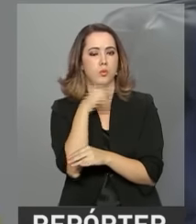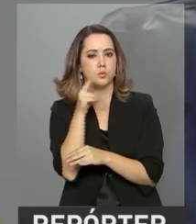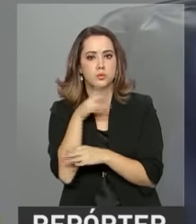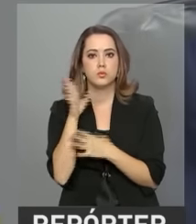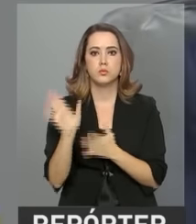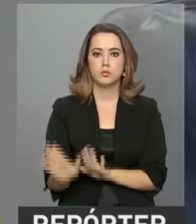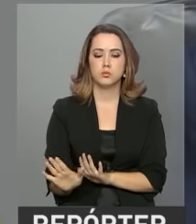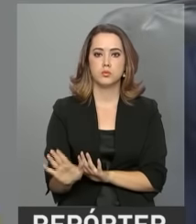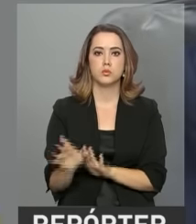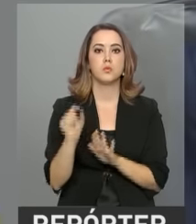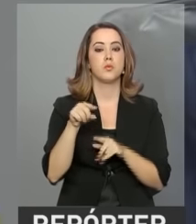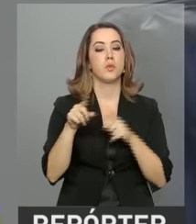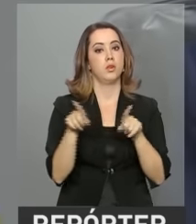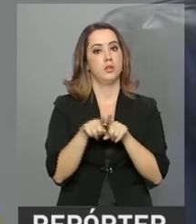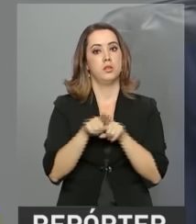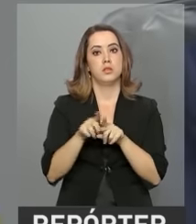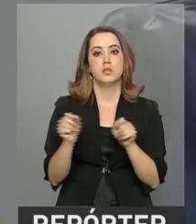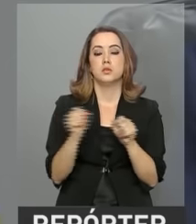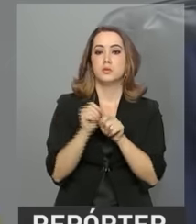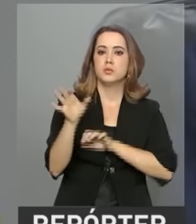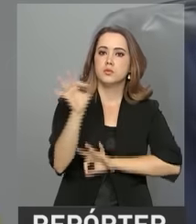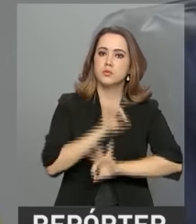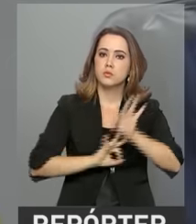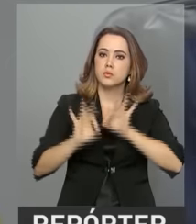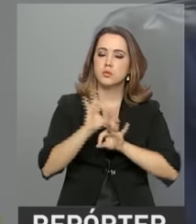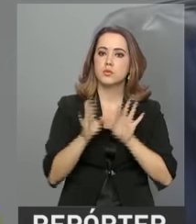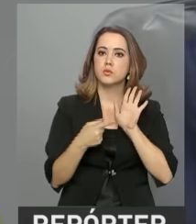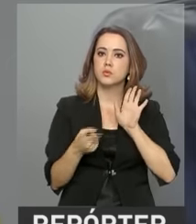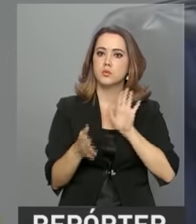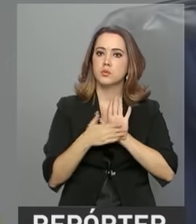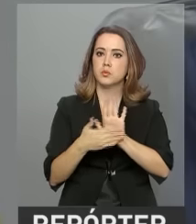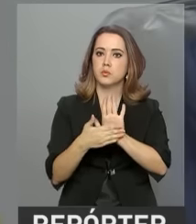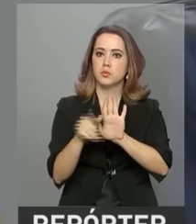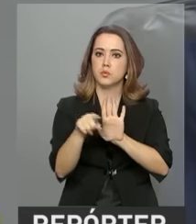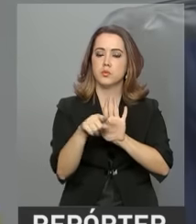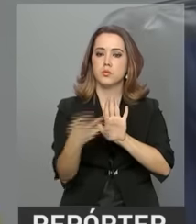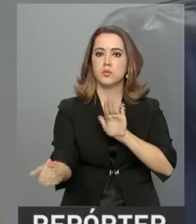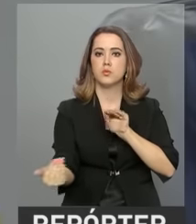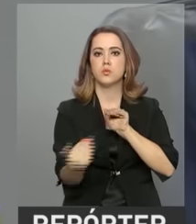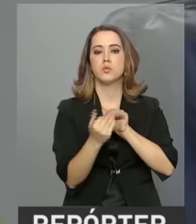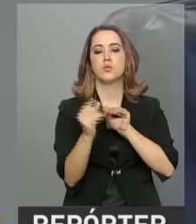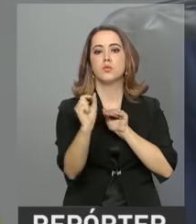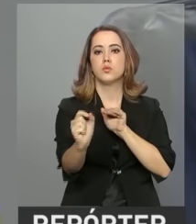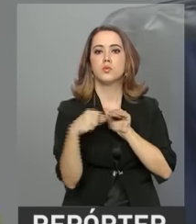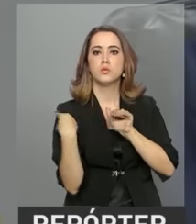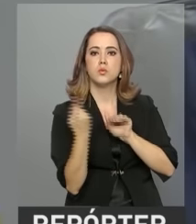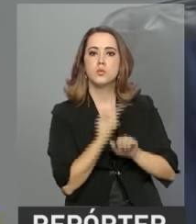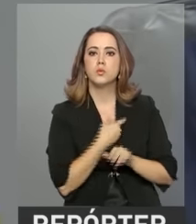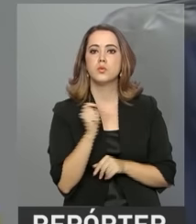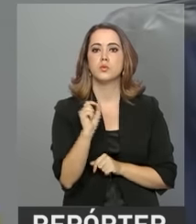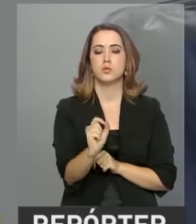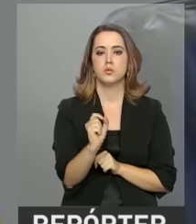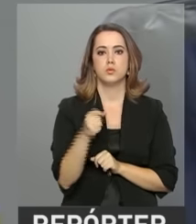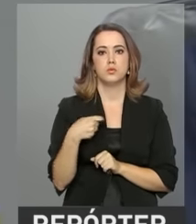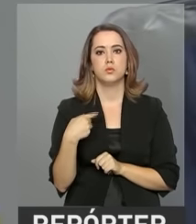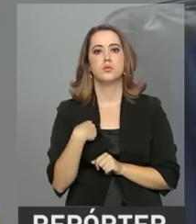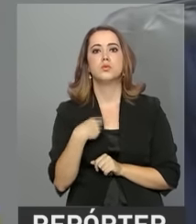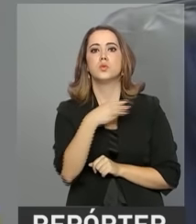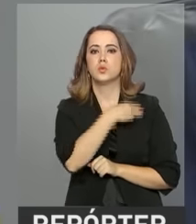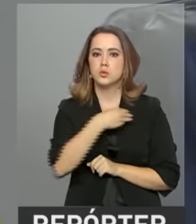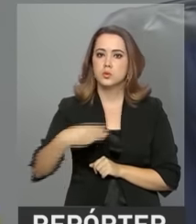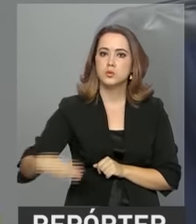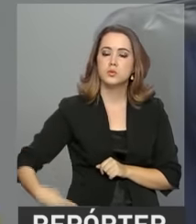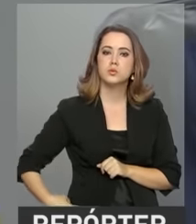possível. E fazermos sim e apresentarmos, é um compromisso nosso, aí no caso um compromisso da